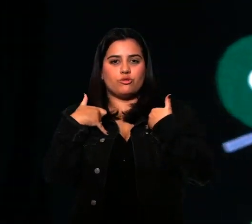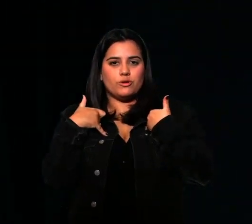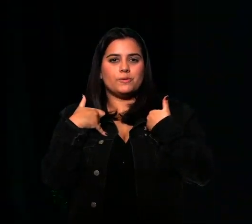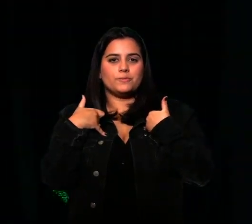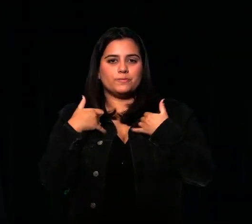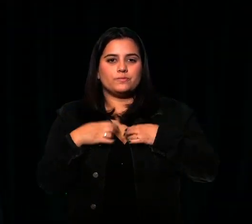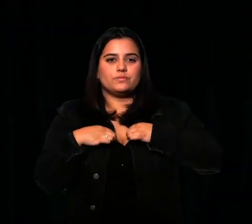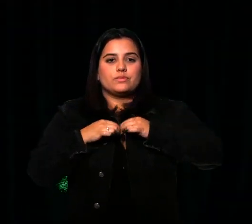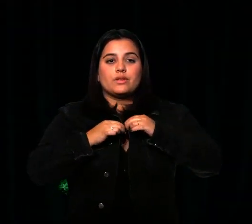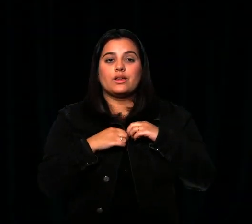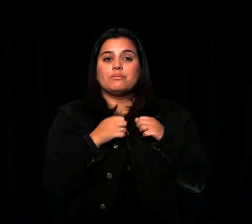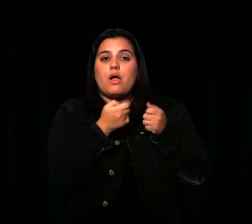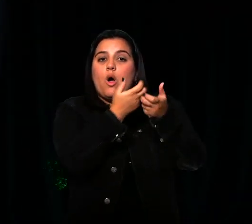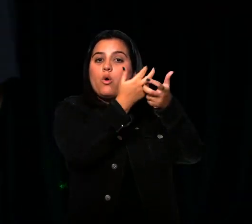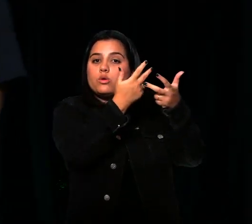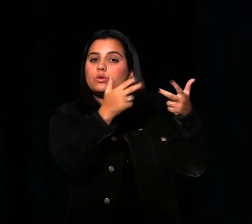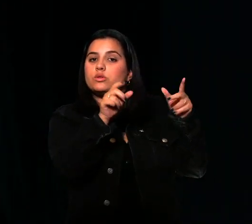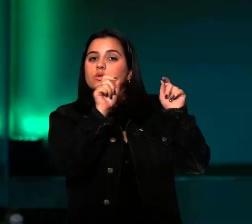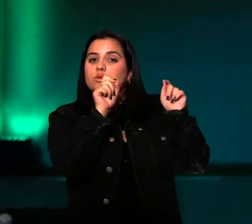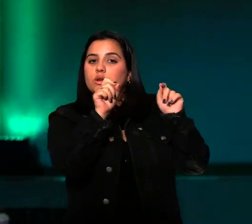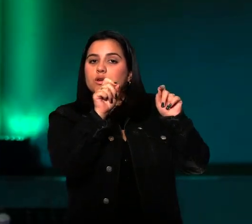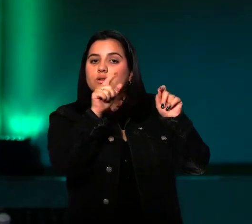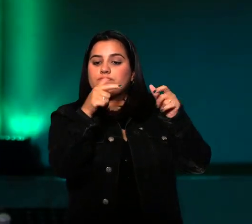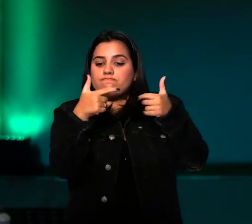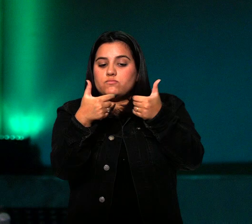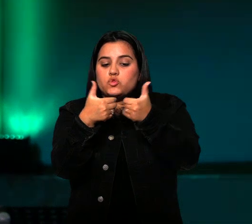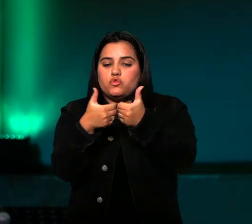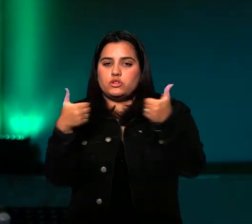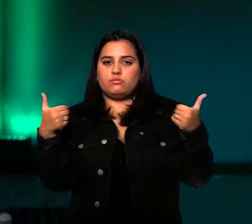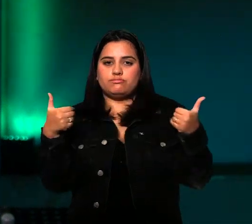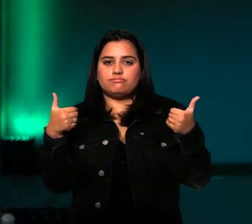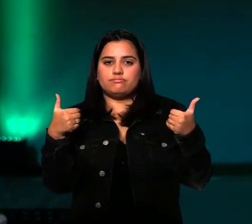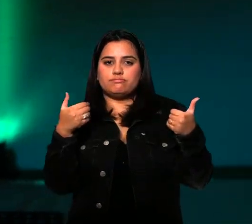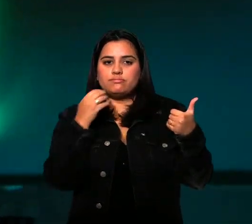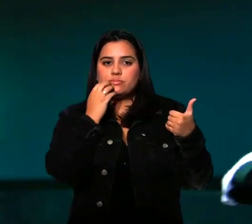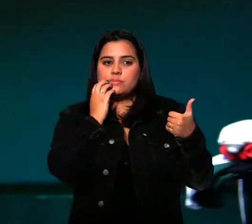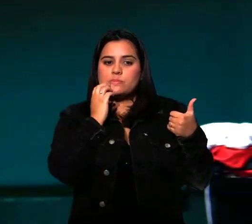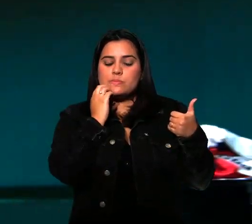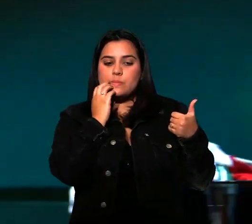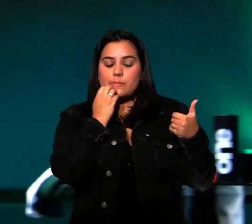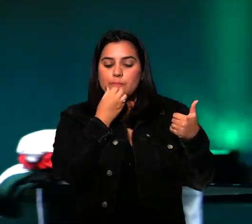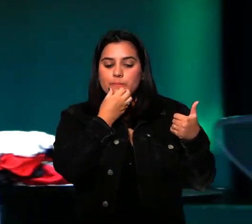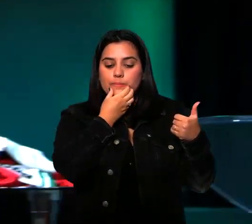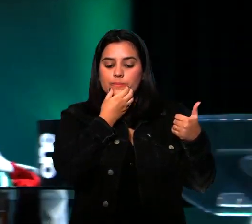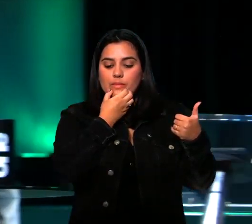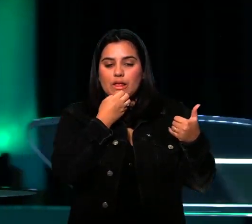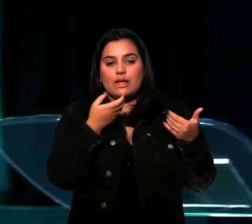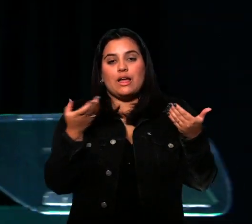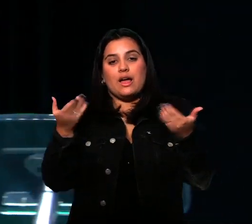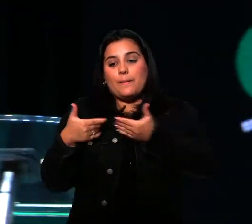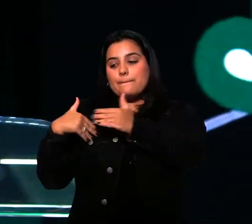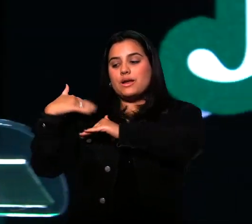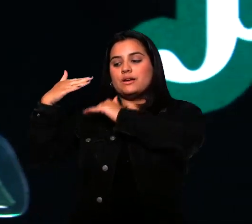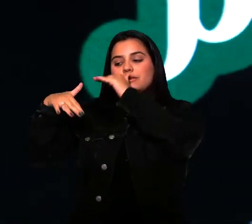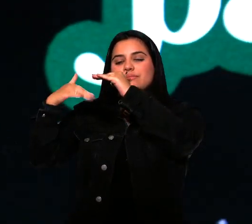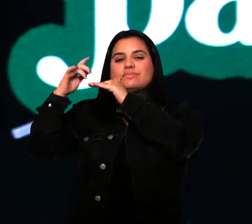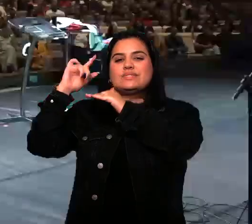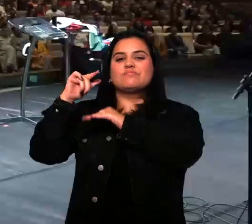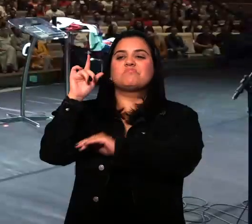outras coisas que não têm a ver com o reino de Deus, a não ser com divisão no corpo de Cristo. Agora, crescer realmente machuca e dói. Sabe por